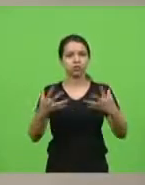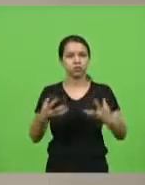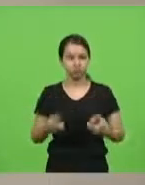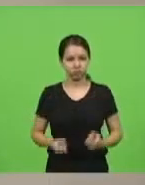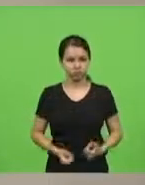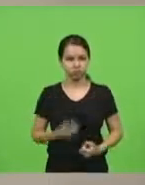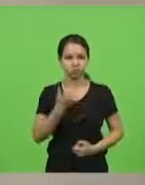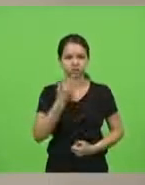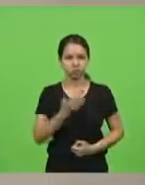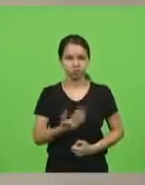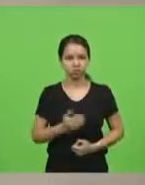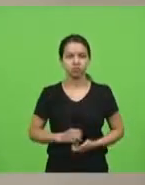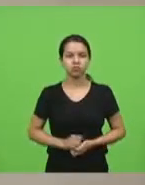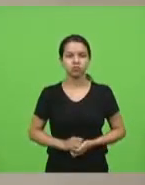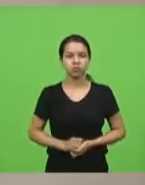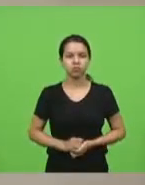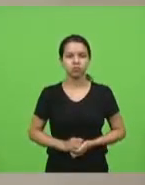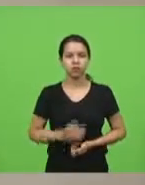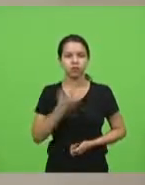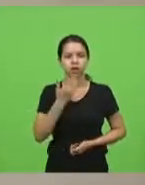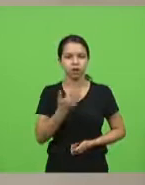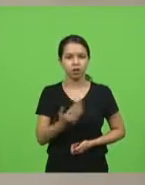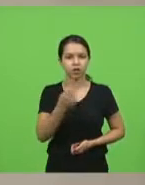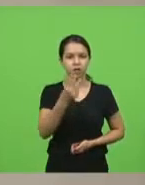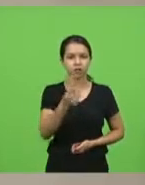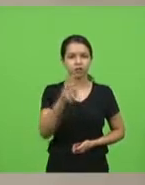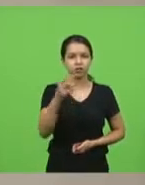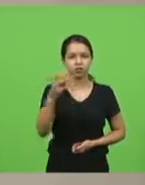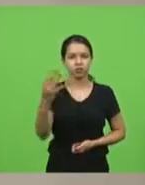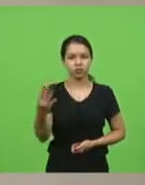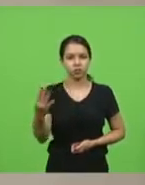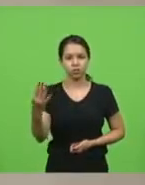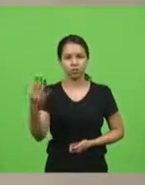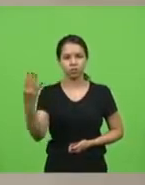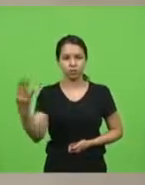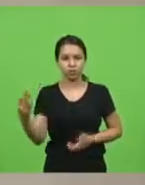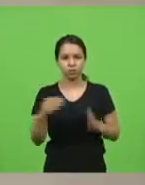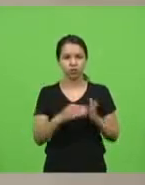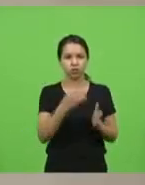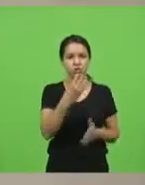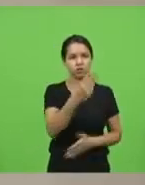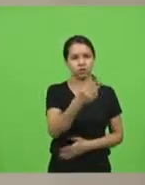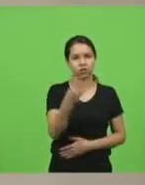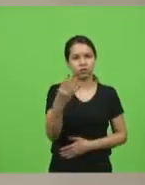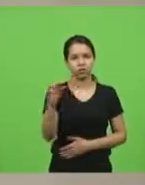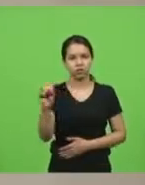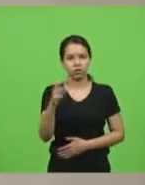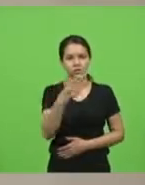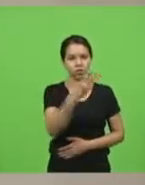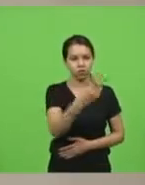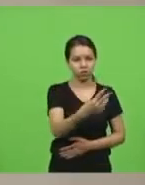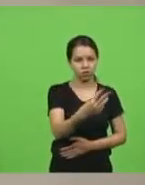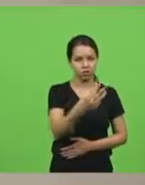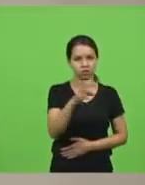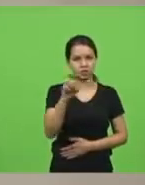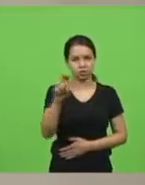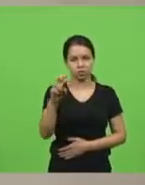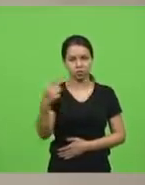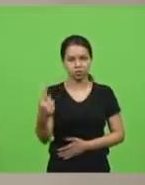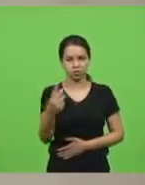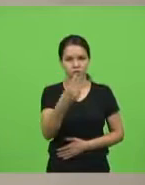os seguintes requerimentos. Requerimentos 344 a 348, 350, 351 e